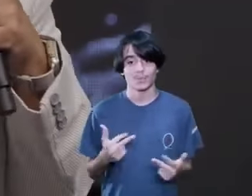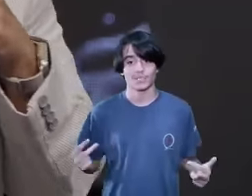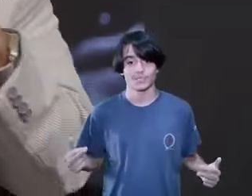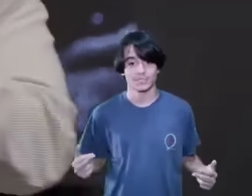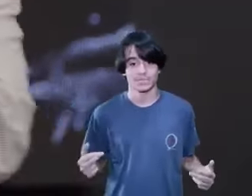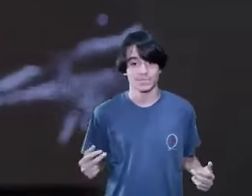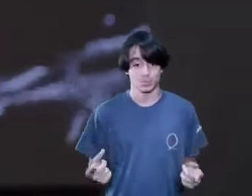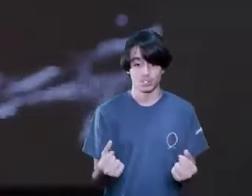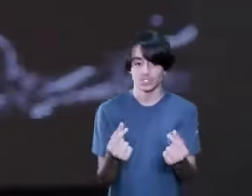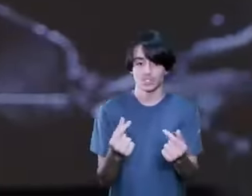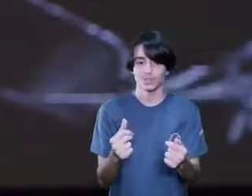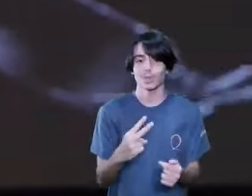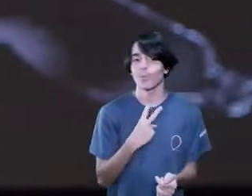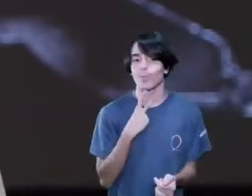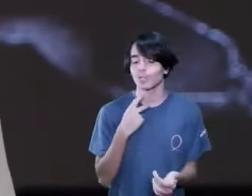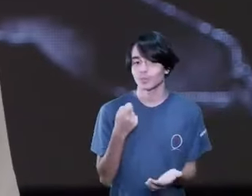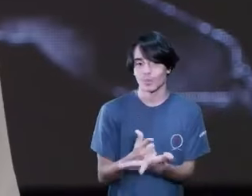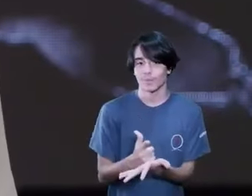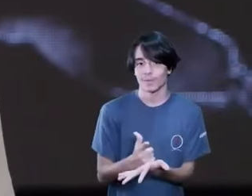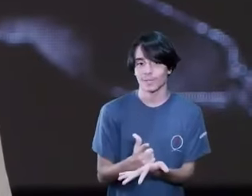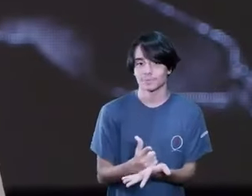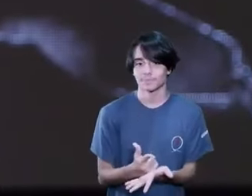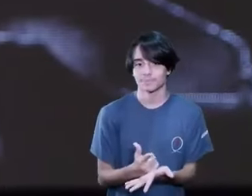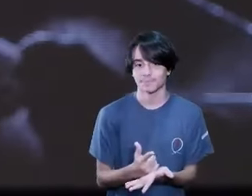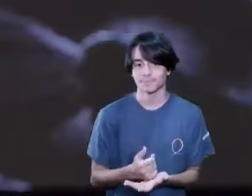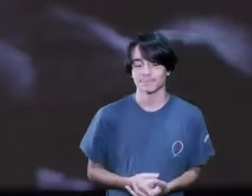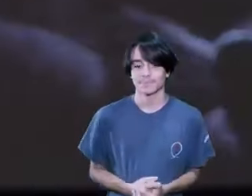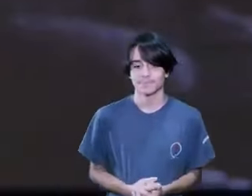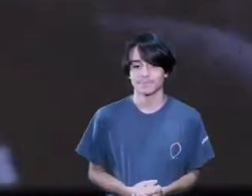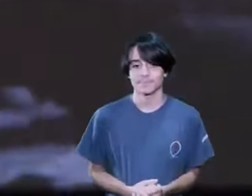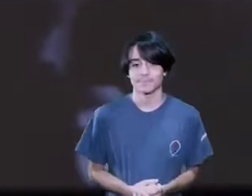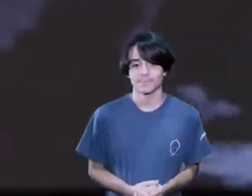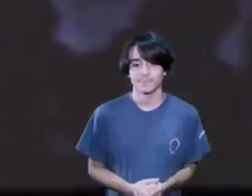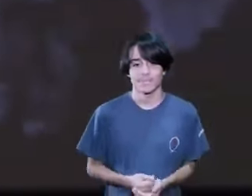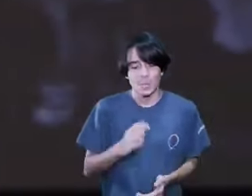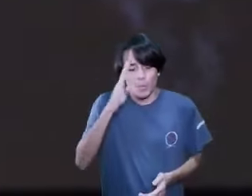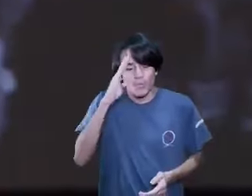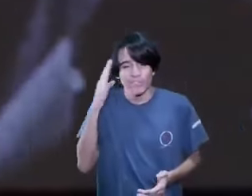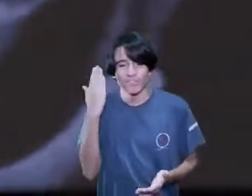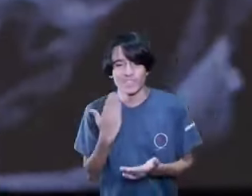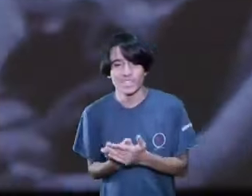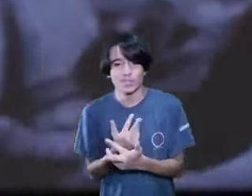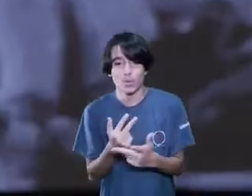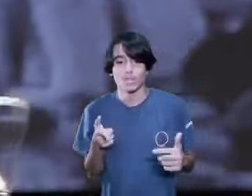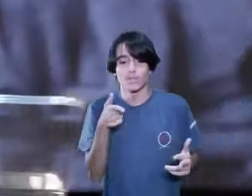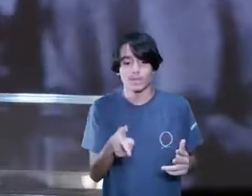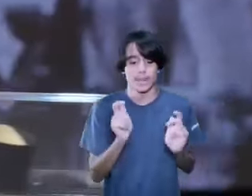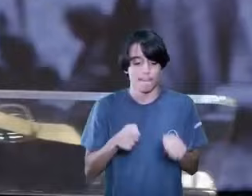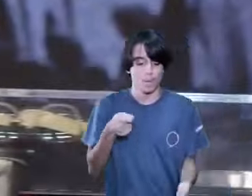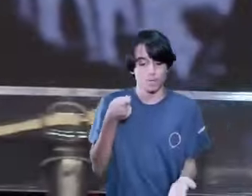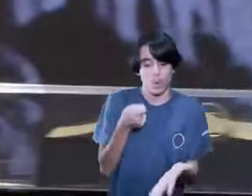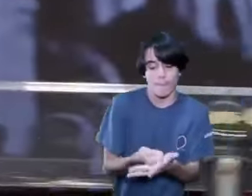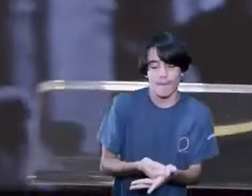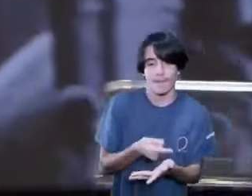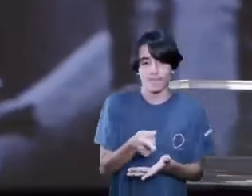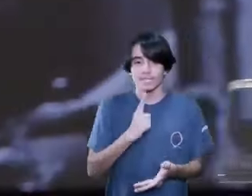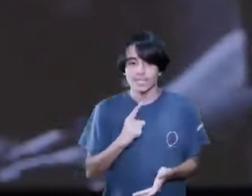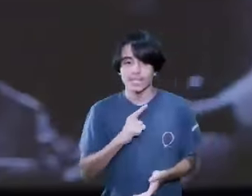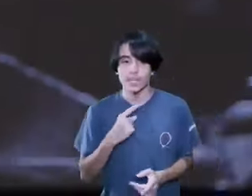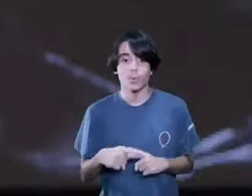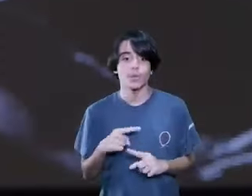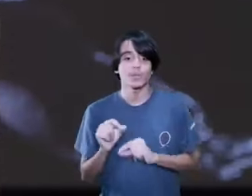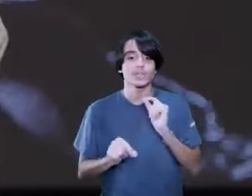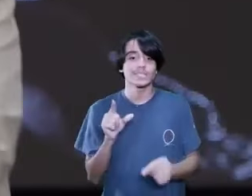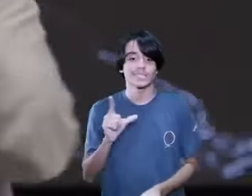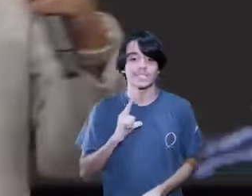riquezas não conseguem fazer. Não confie naquilo que você possui, porque o que você